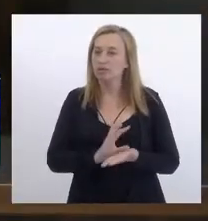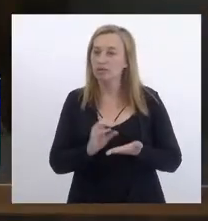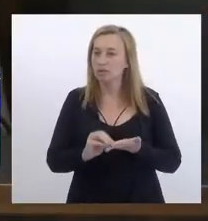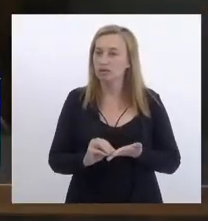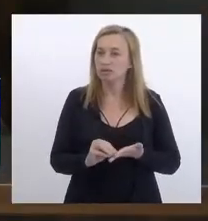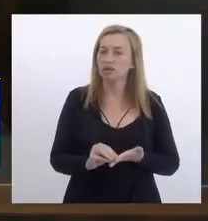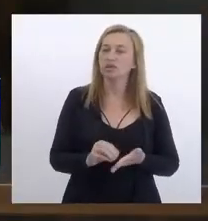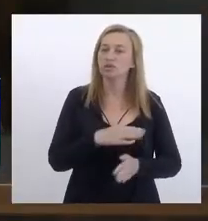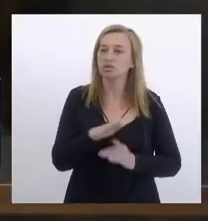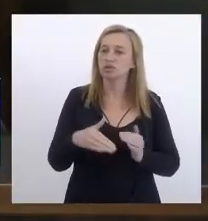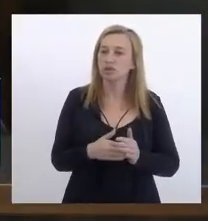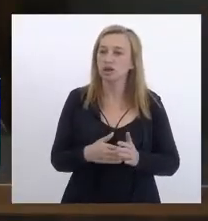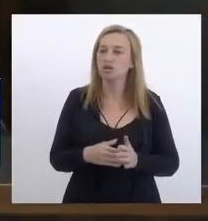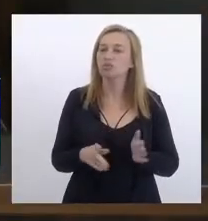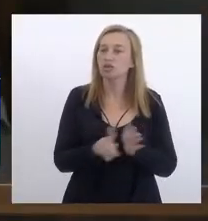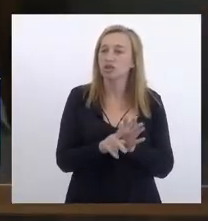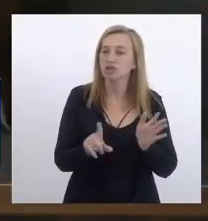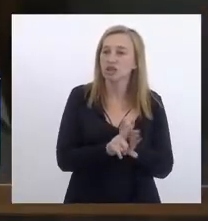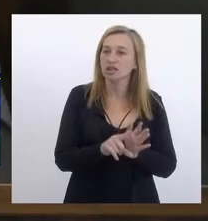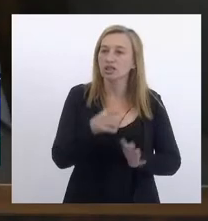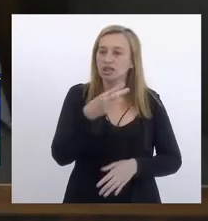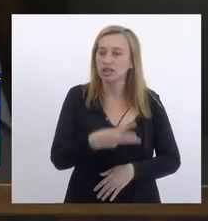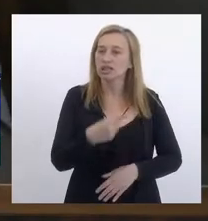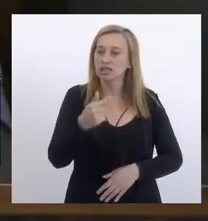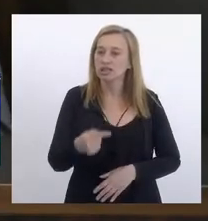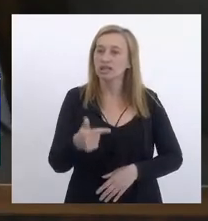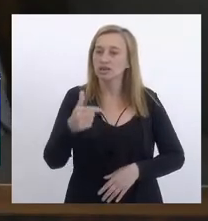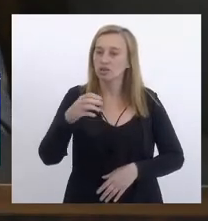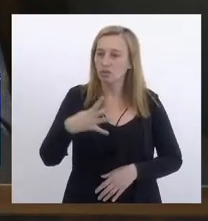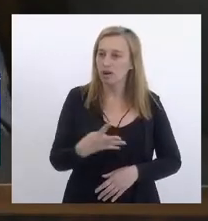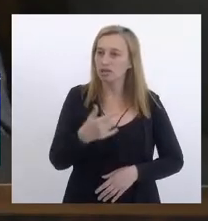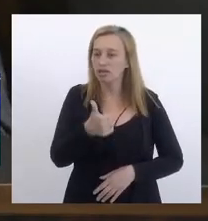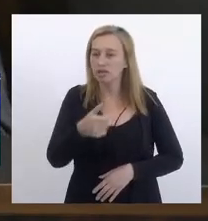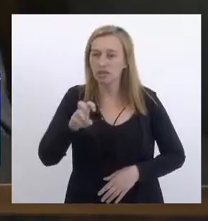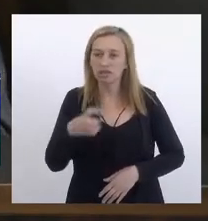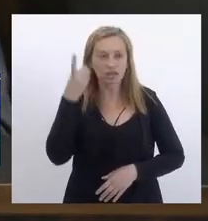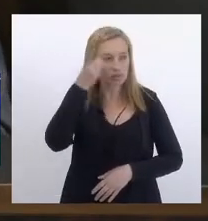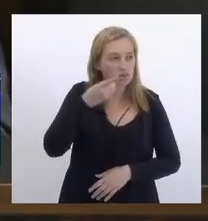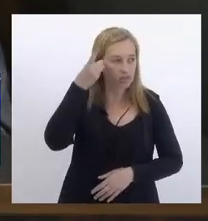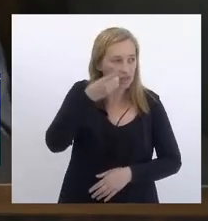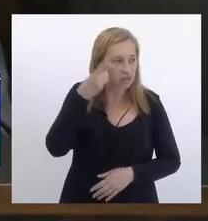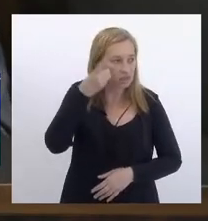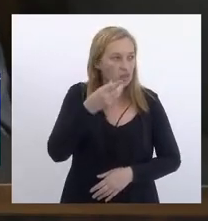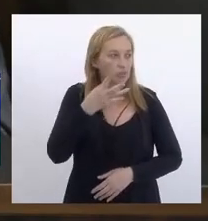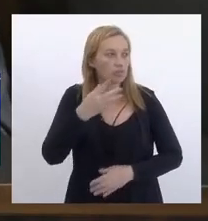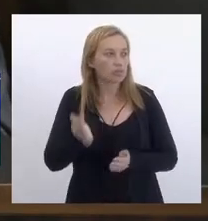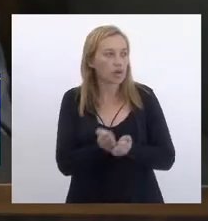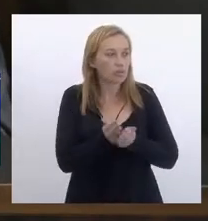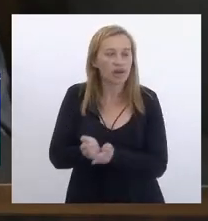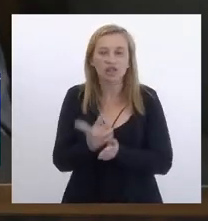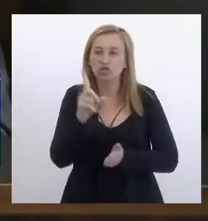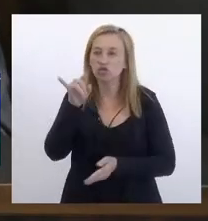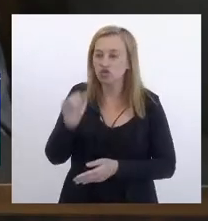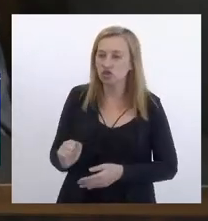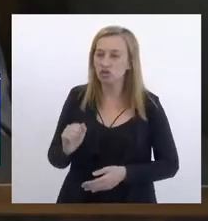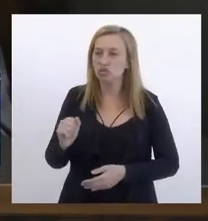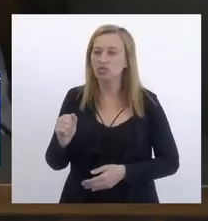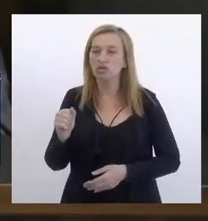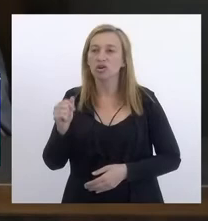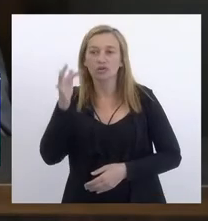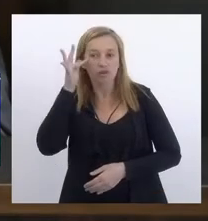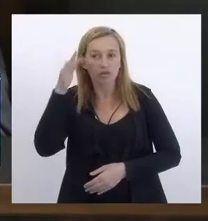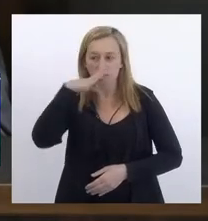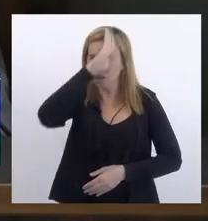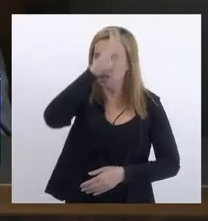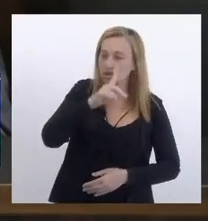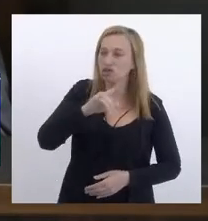veto total aposto ao projeto de lei 37415, de autoria dos deputados Bebeto, Dica, Flávio Bolsonaro, Geraldo